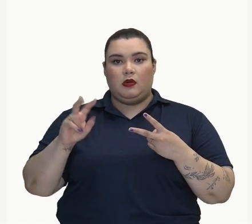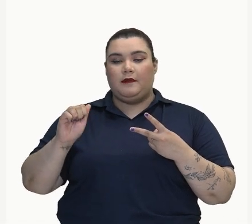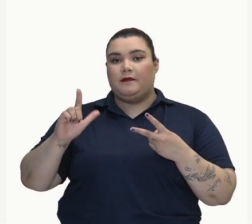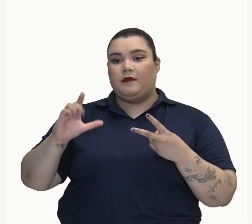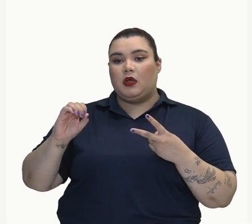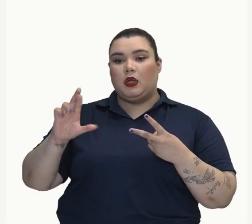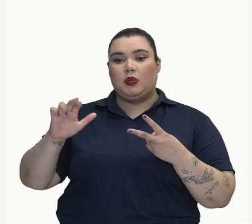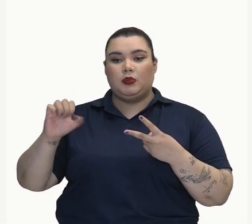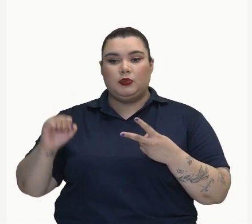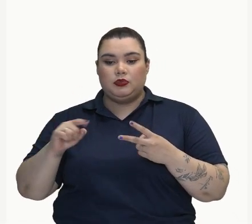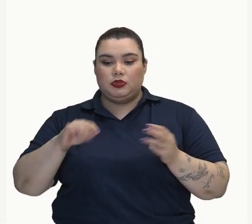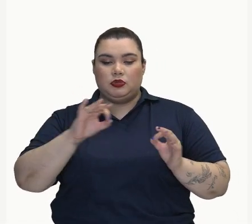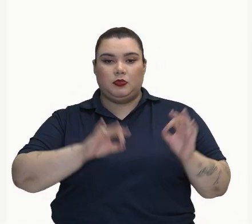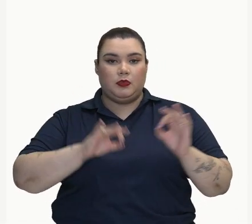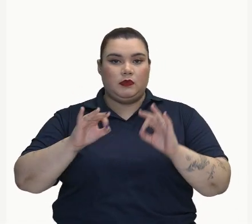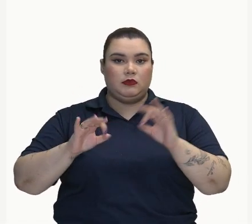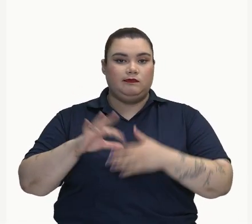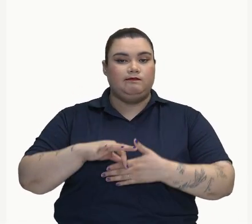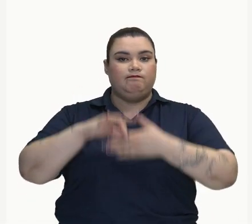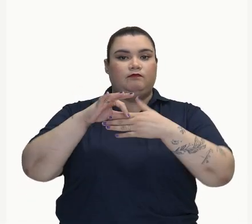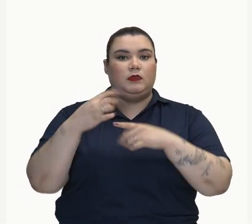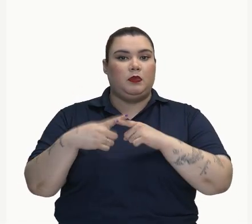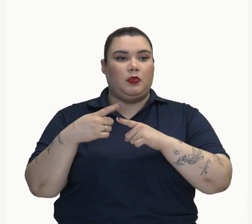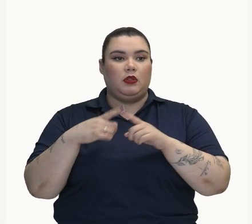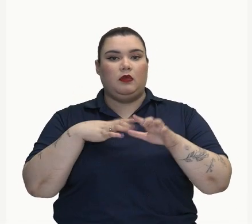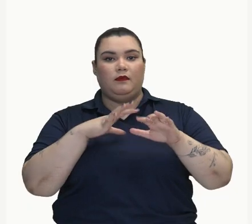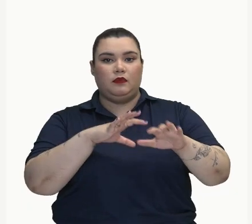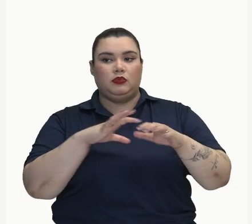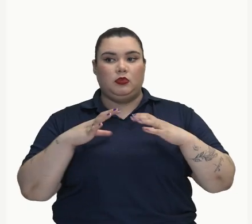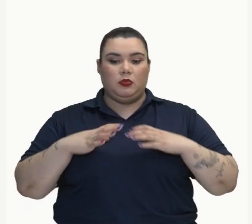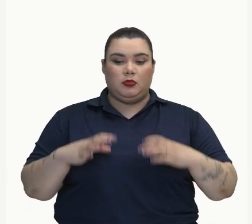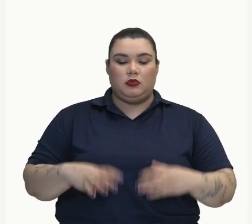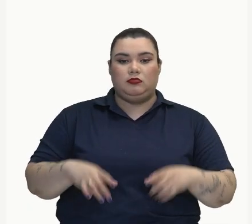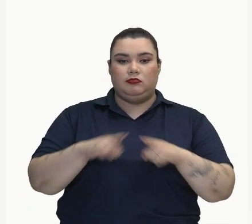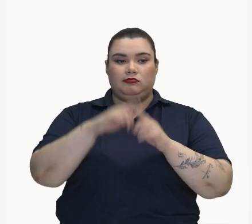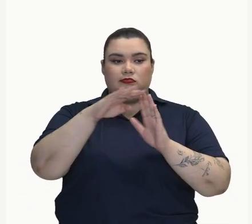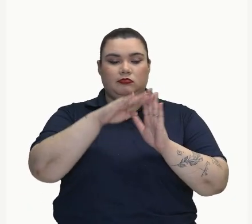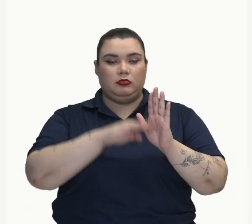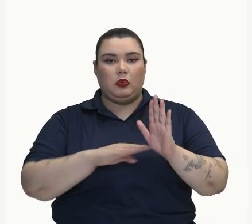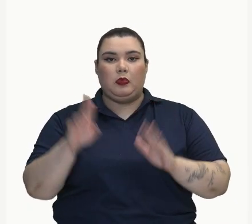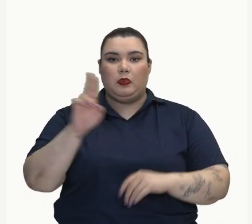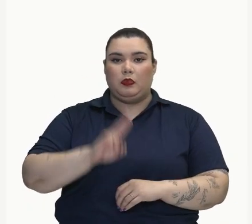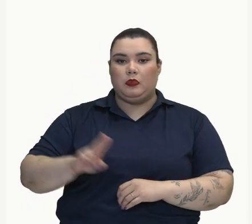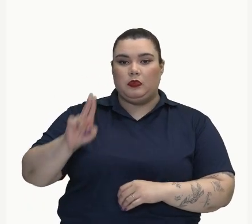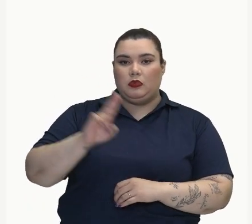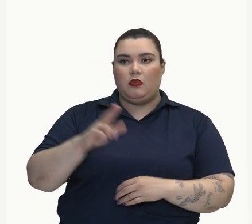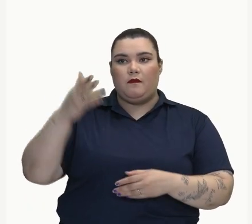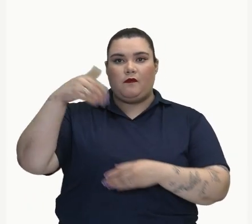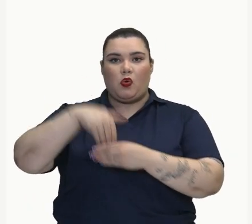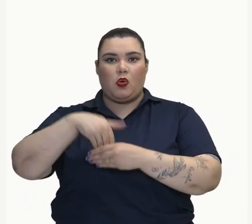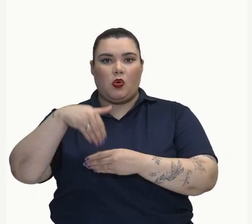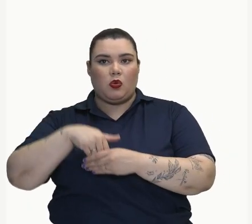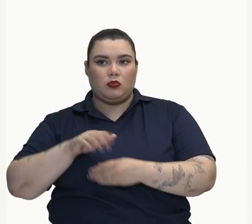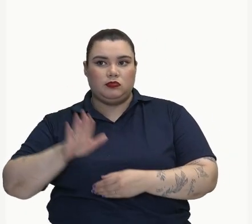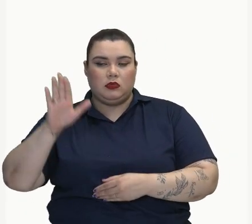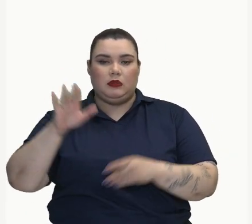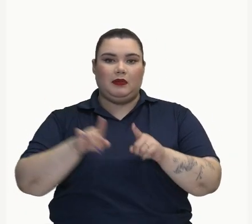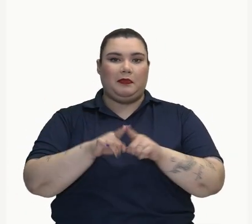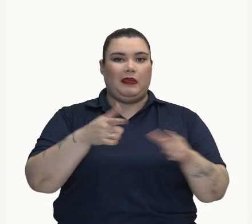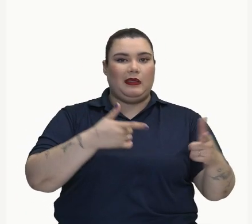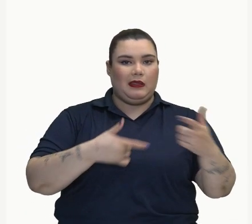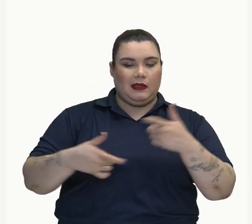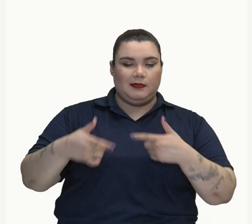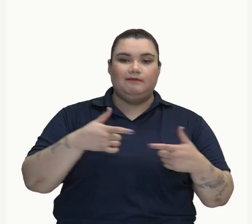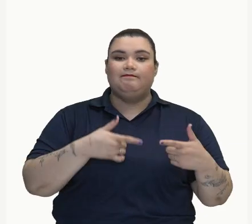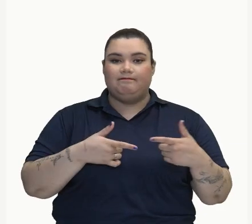Isso porque elas influenciam comportamento, padrões de consumo, eleições e até mesmo guerras. Então,